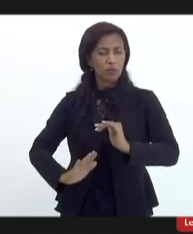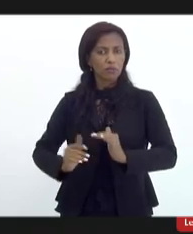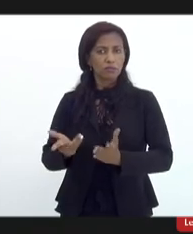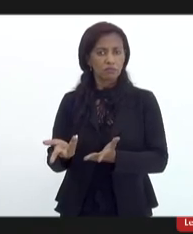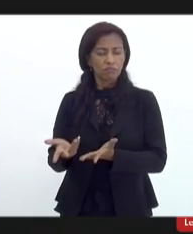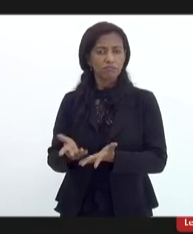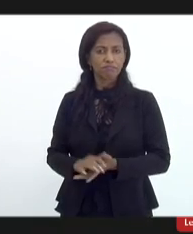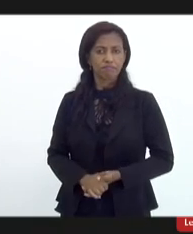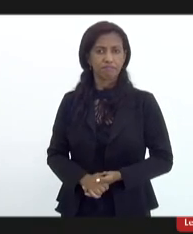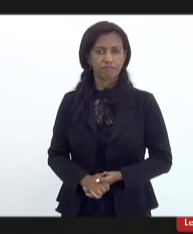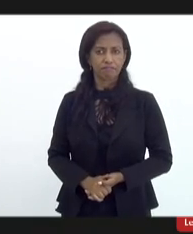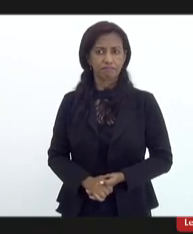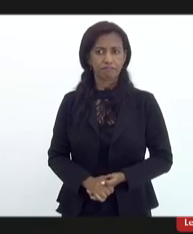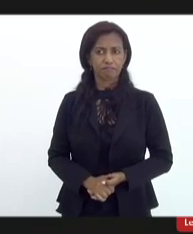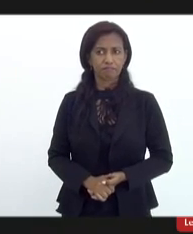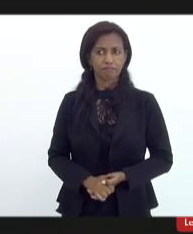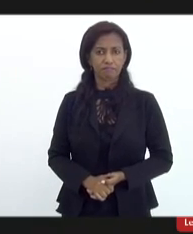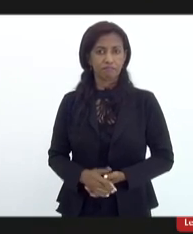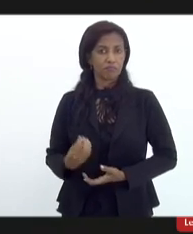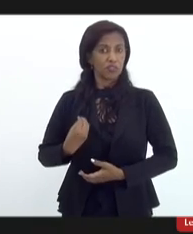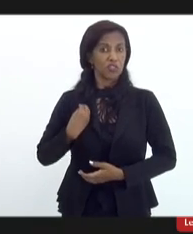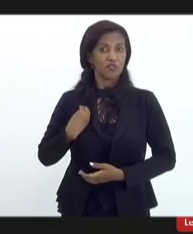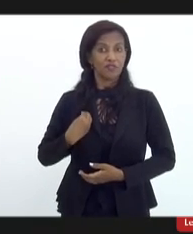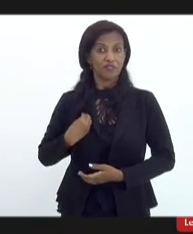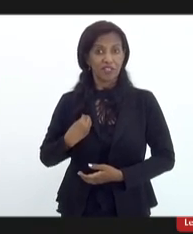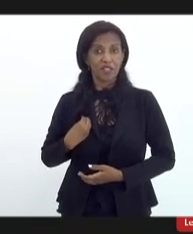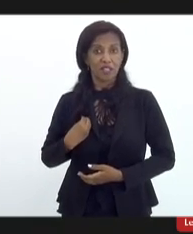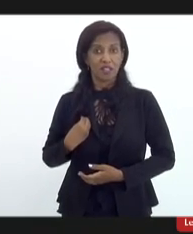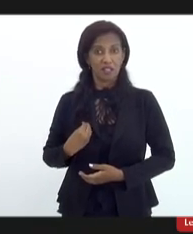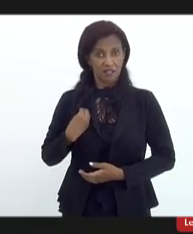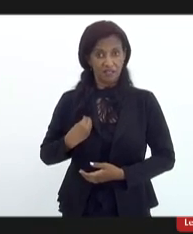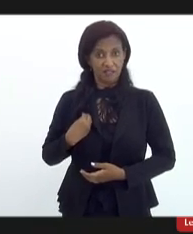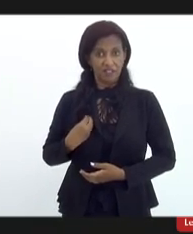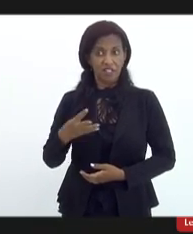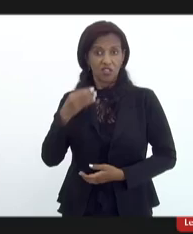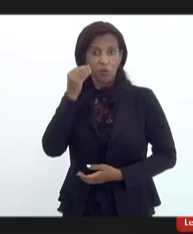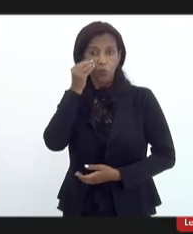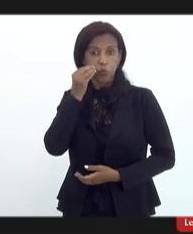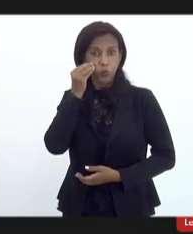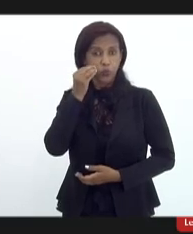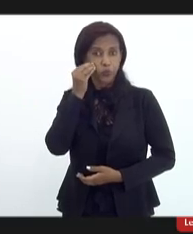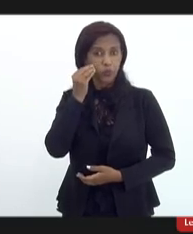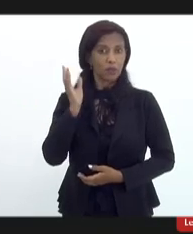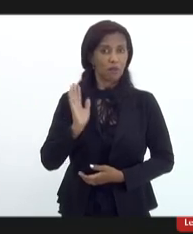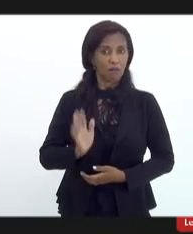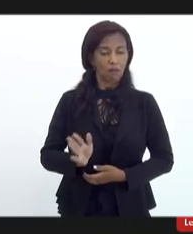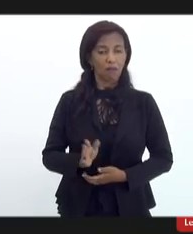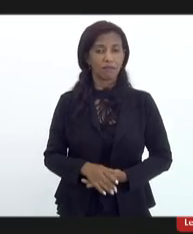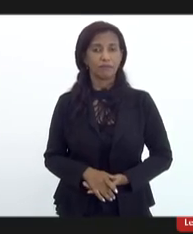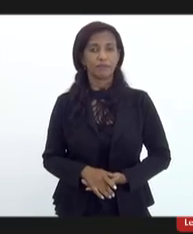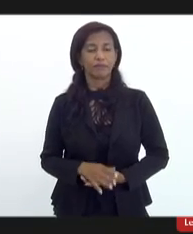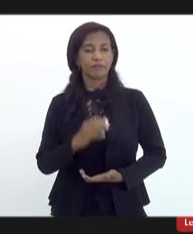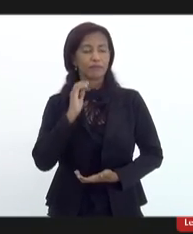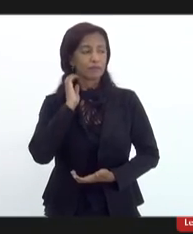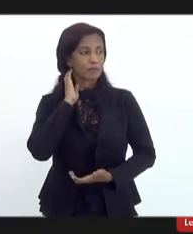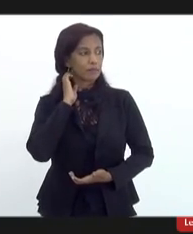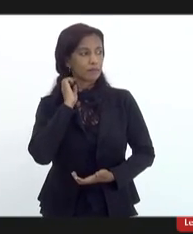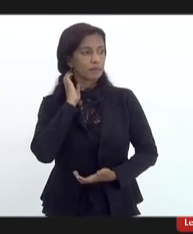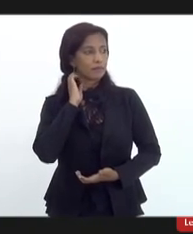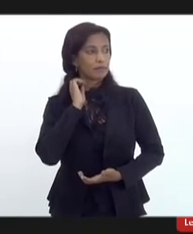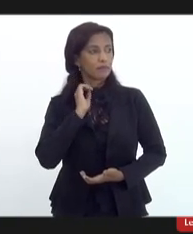né, de vida. Eles têm vida, uma vida vivida, uma experiência grande. E acho até